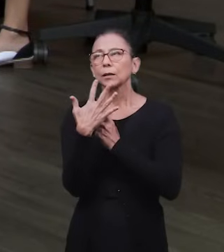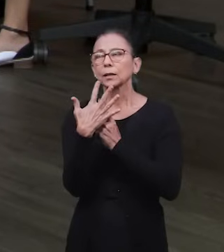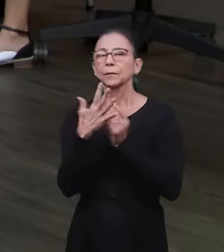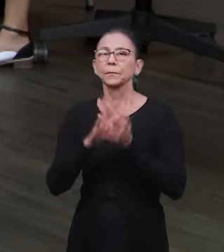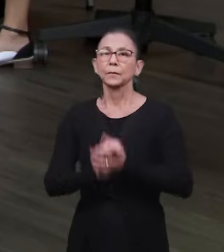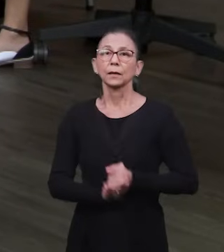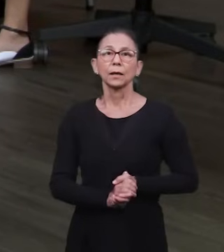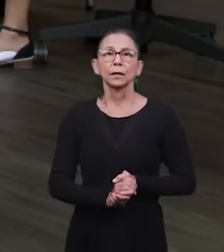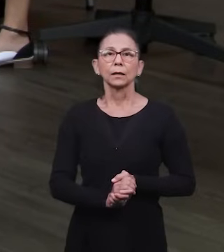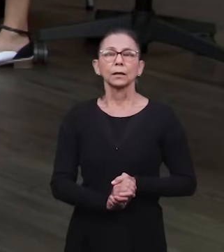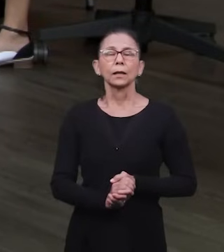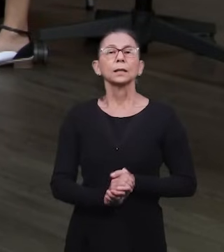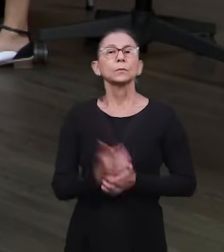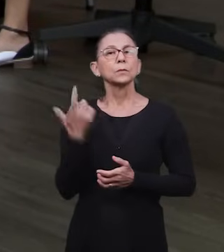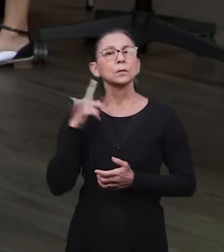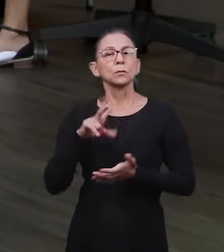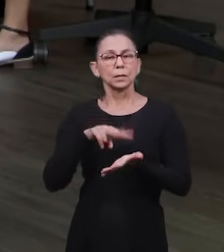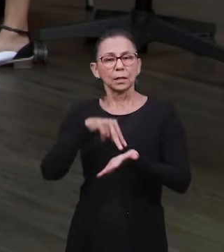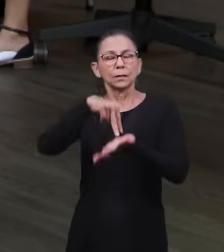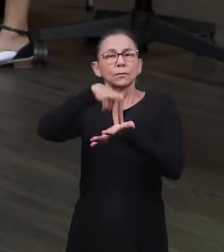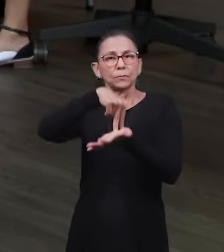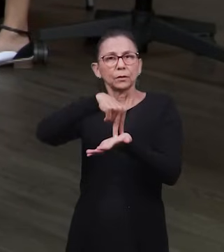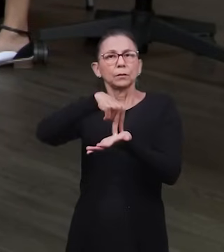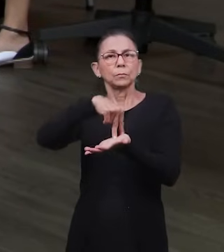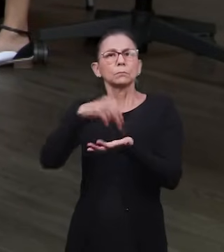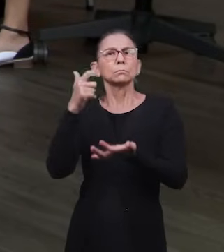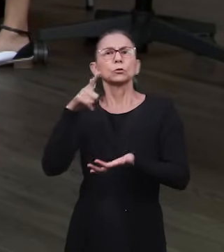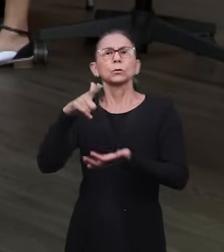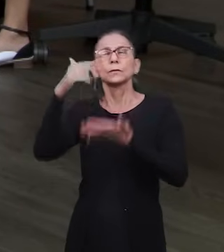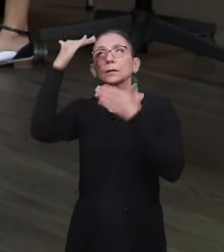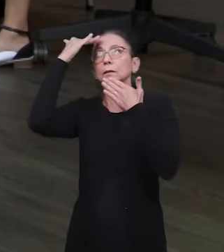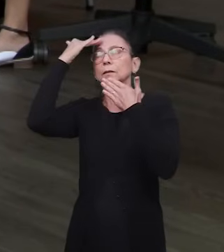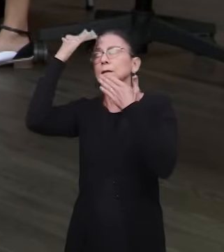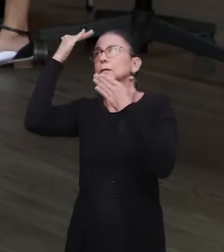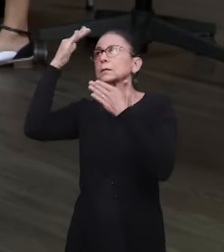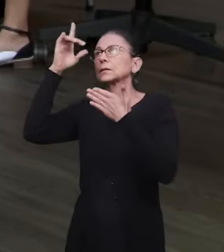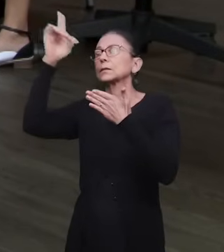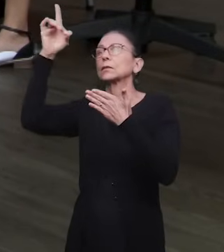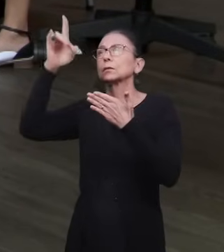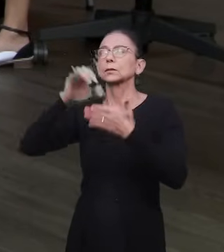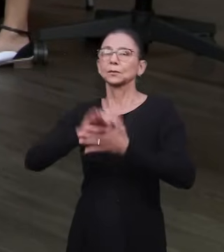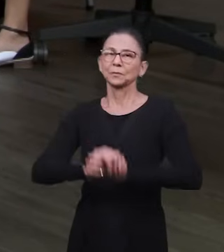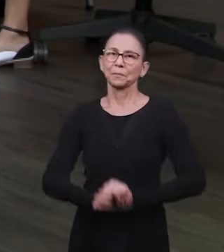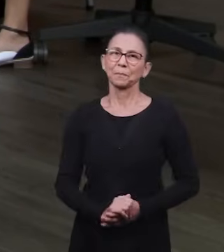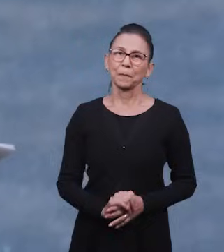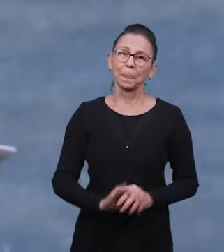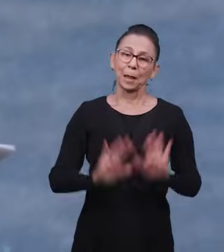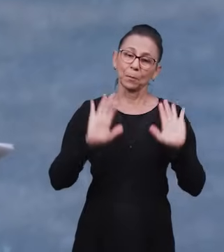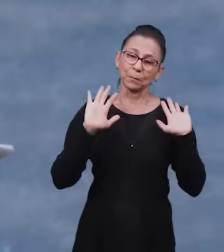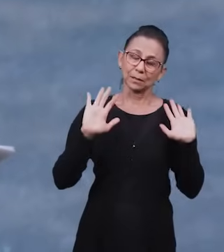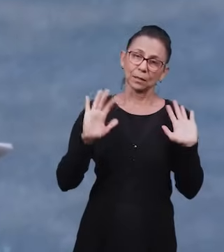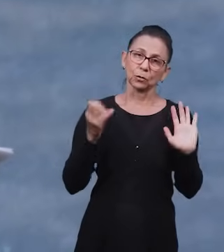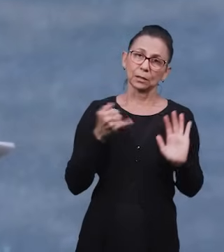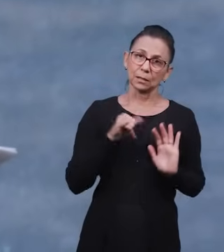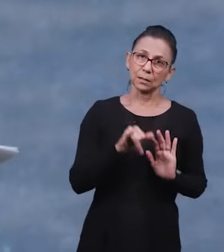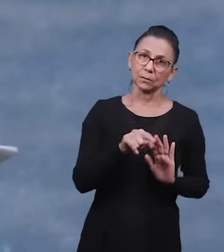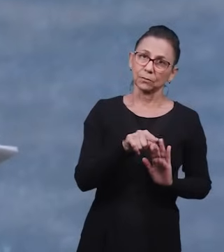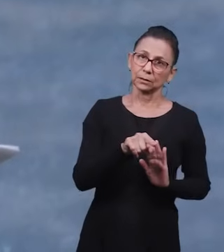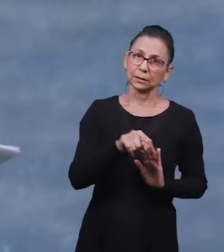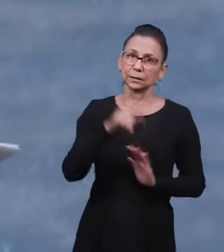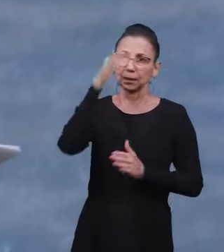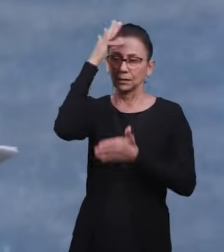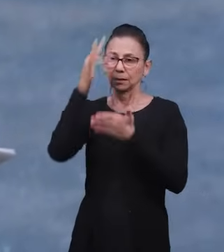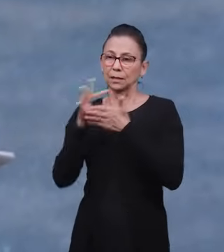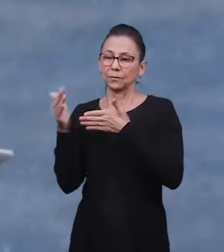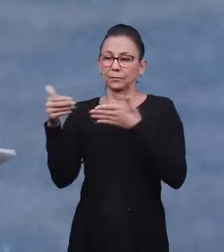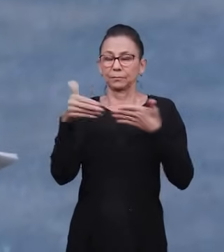fazer isso. Agora, o sujeito definiu pelo pecado, definiu pela apostasia. Aí já não é conosco mais, porque já não está aqui.